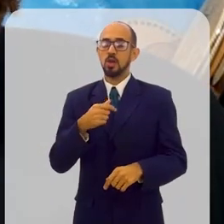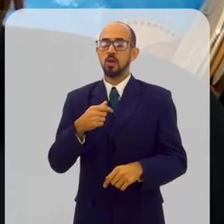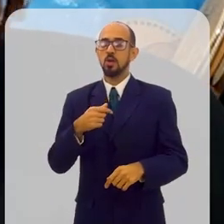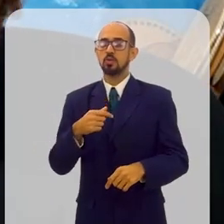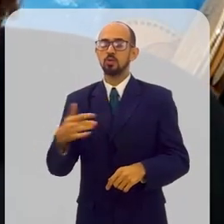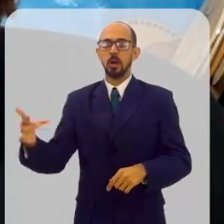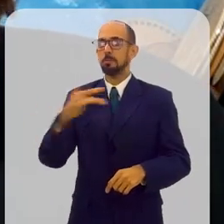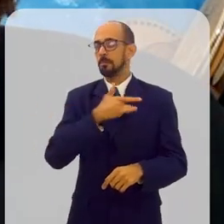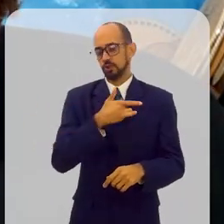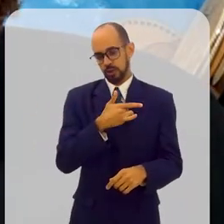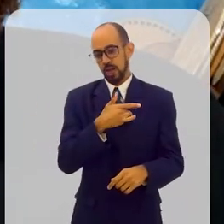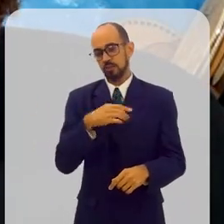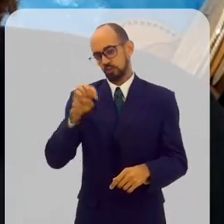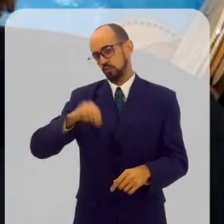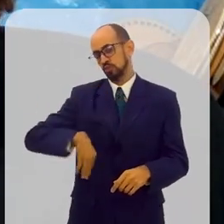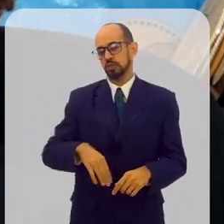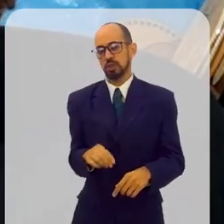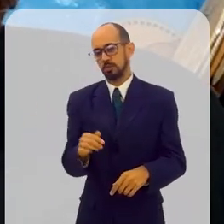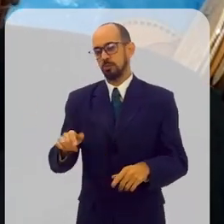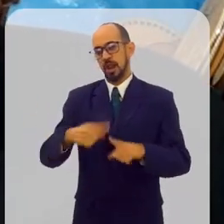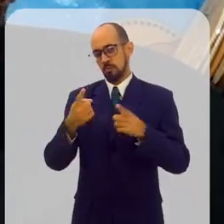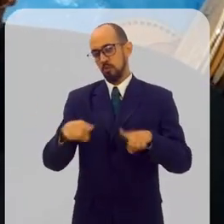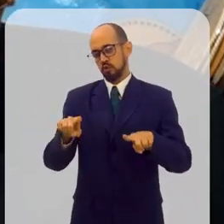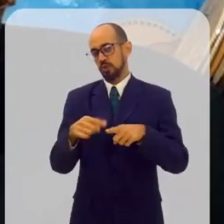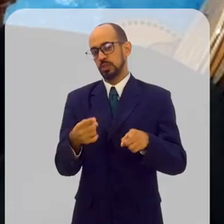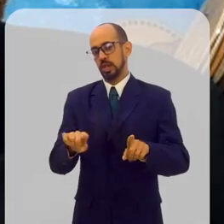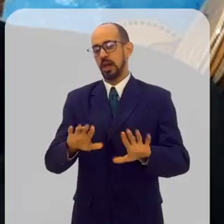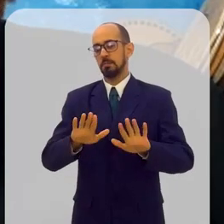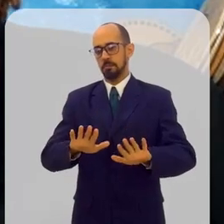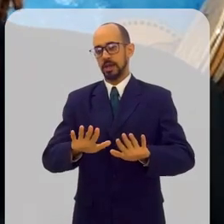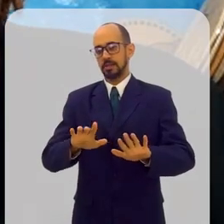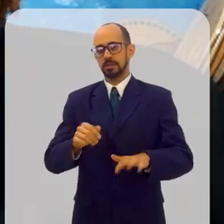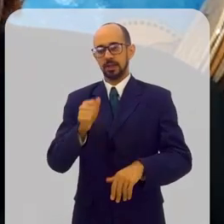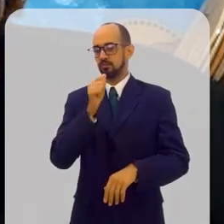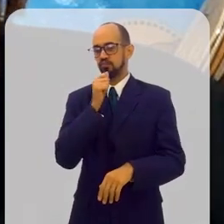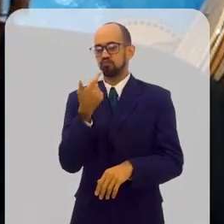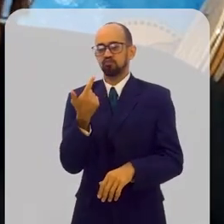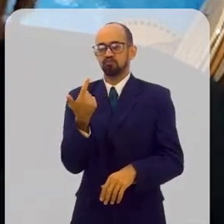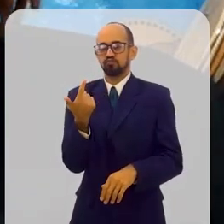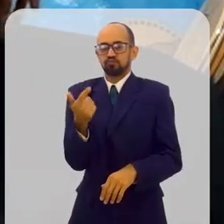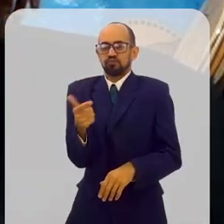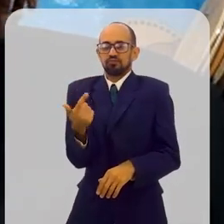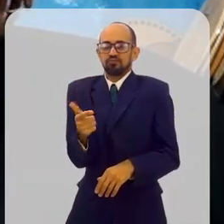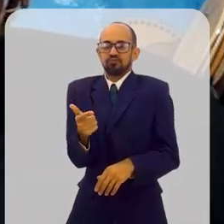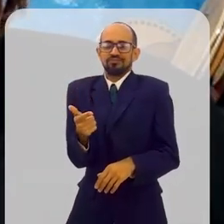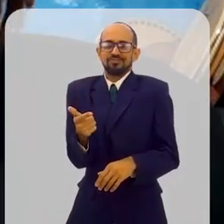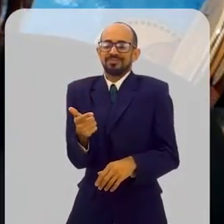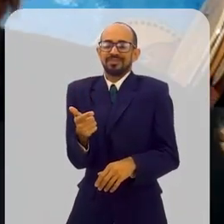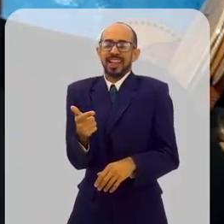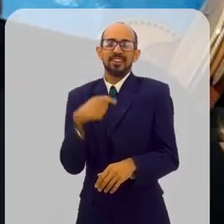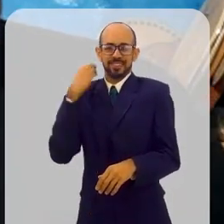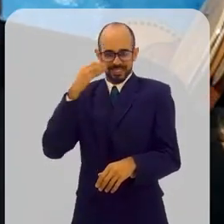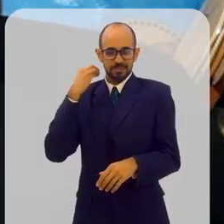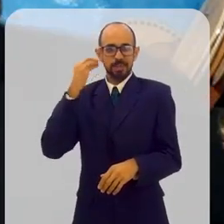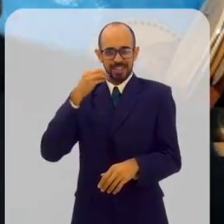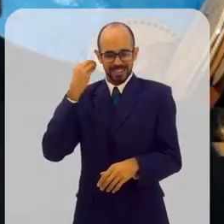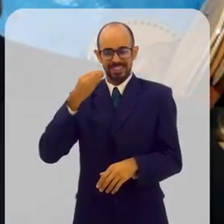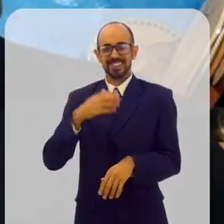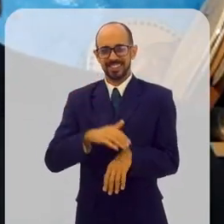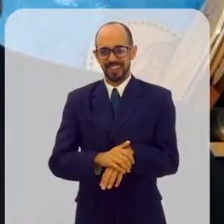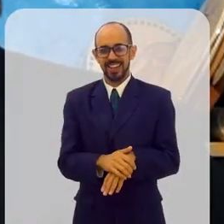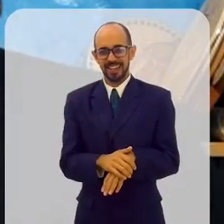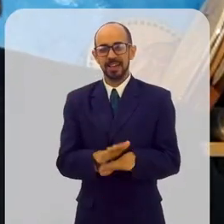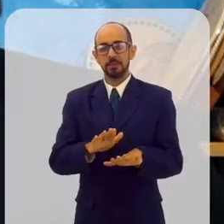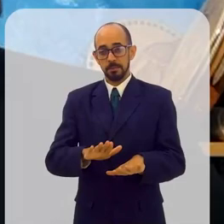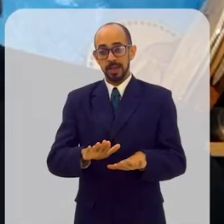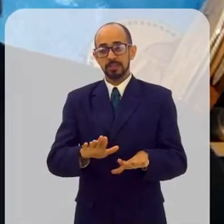muito apaixonado. Eu sou um apaixonado pela música, mas que ainda não enveredei nesse